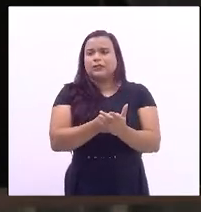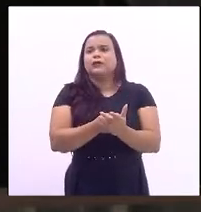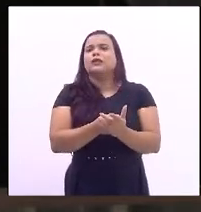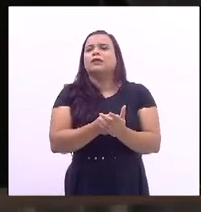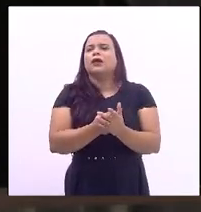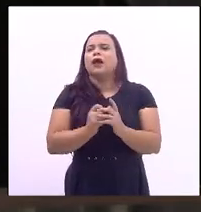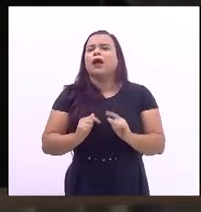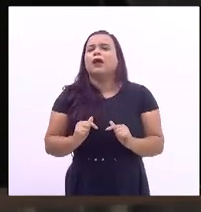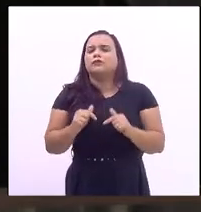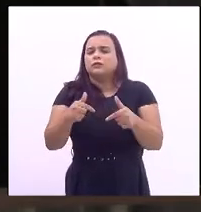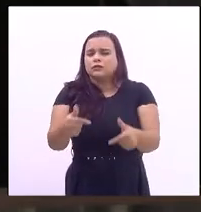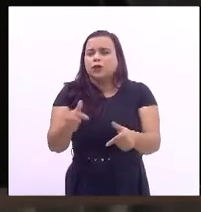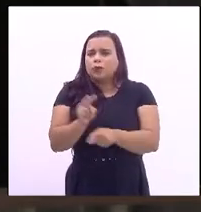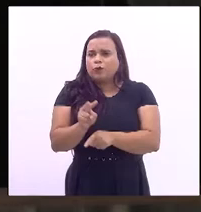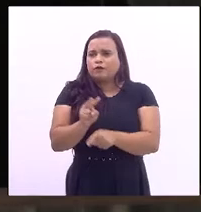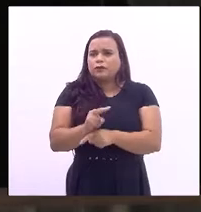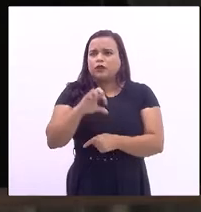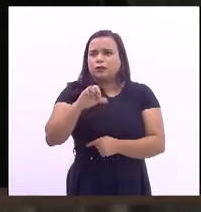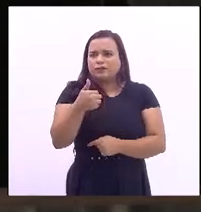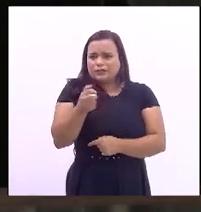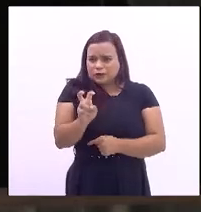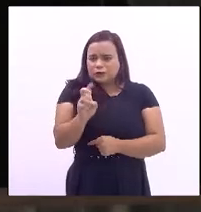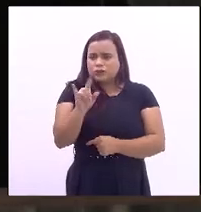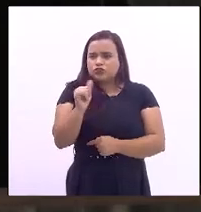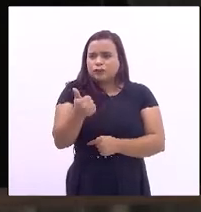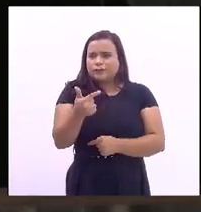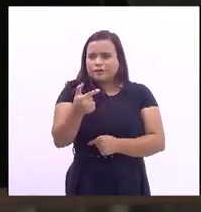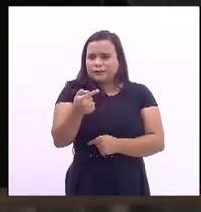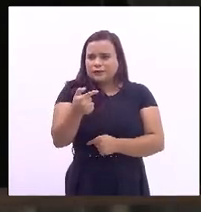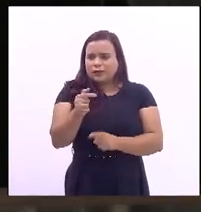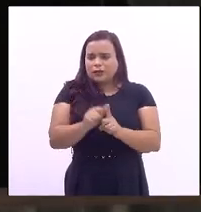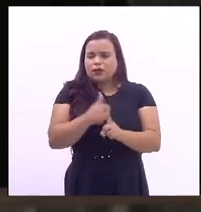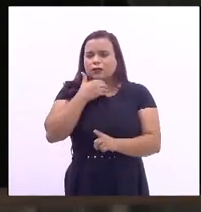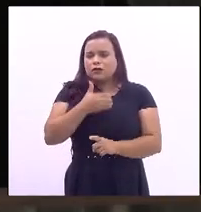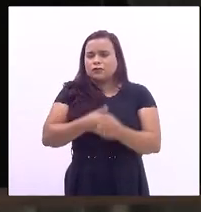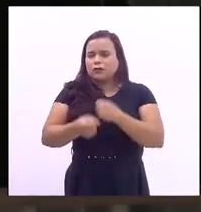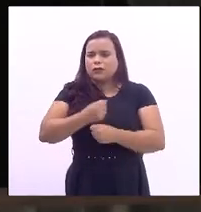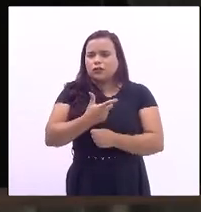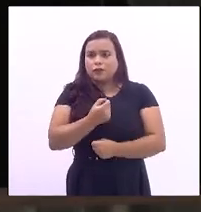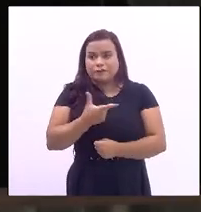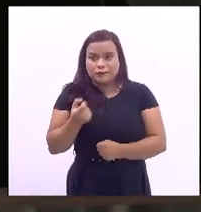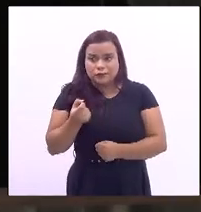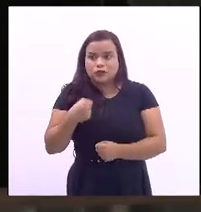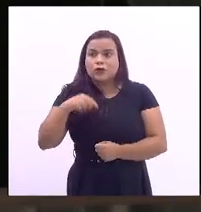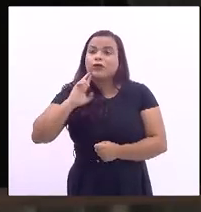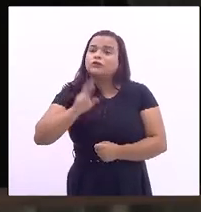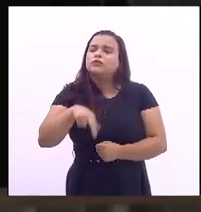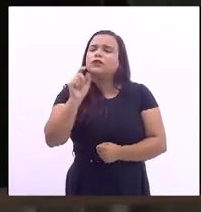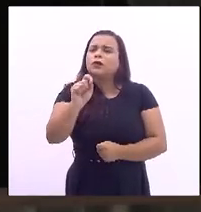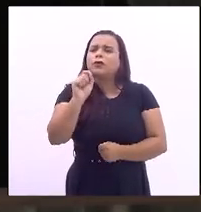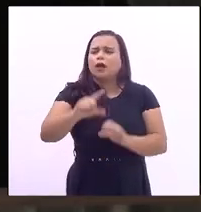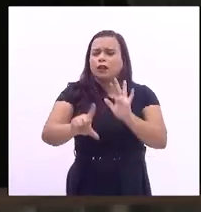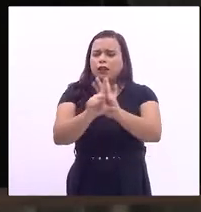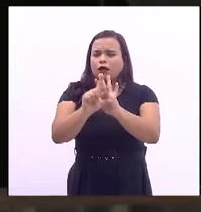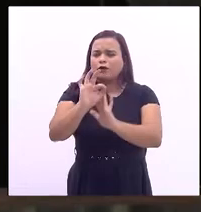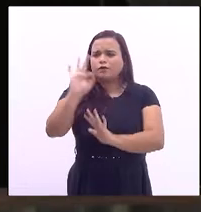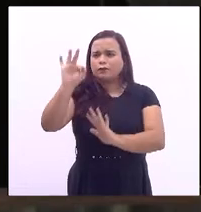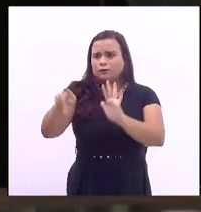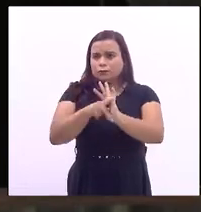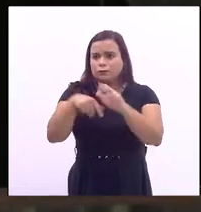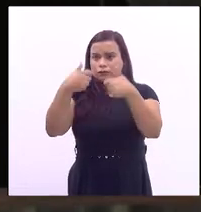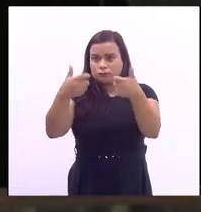915 de vinte e sete de dezembro de 2020 que resultou né na lei federal